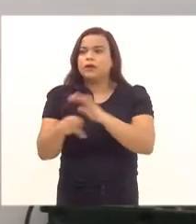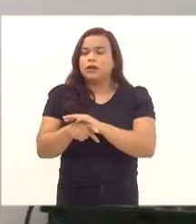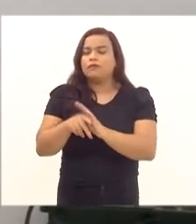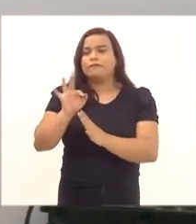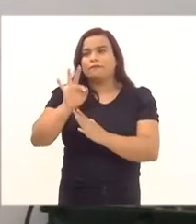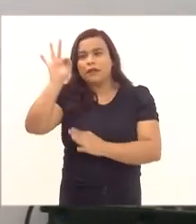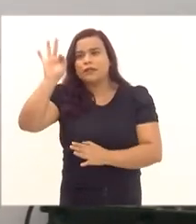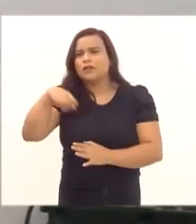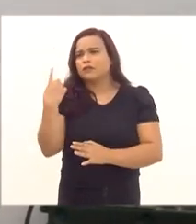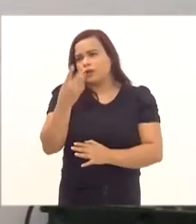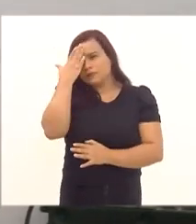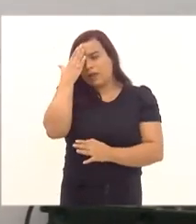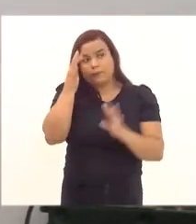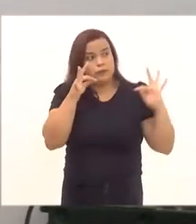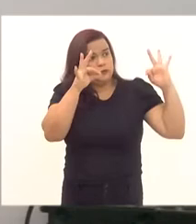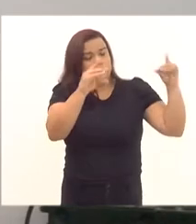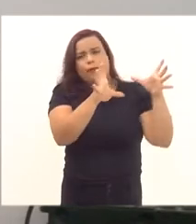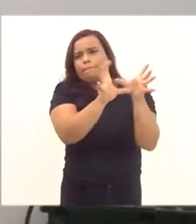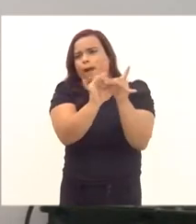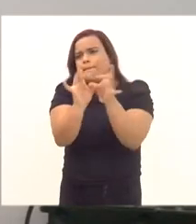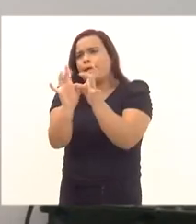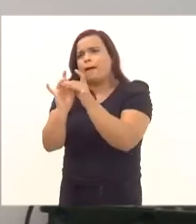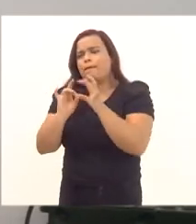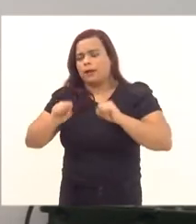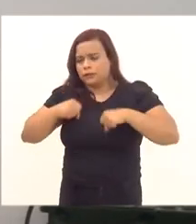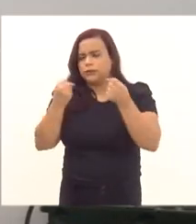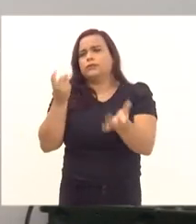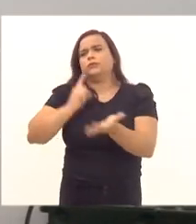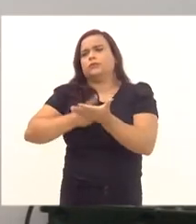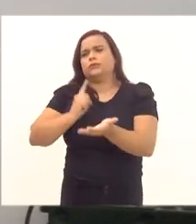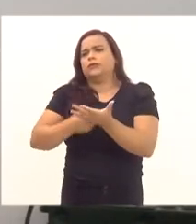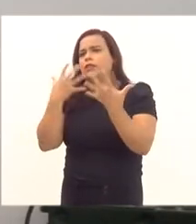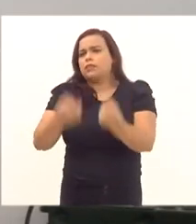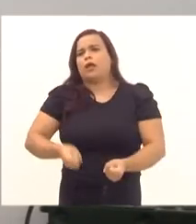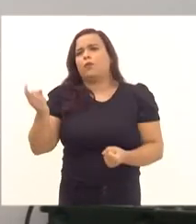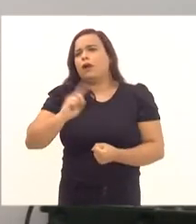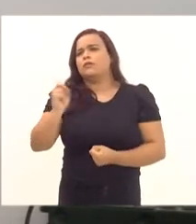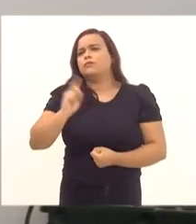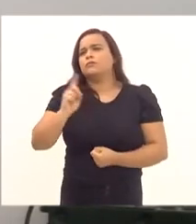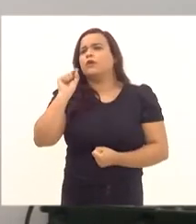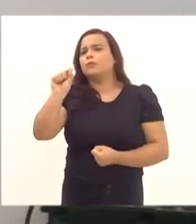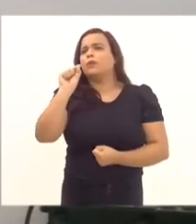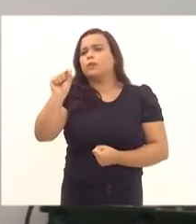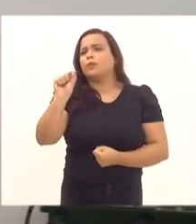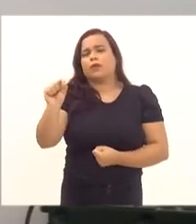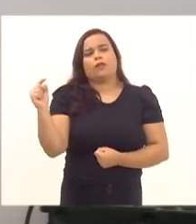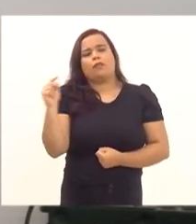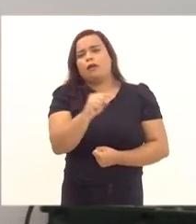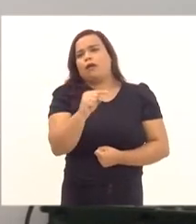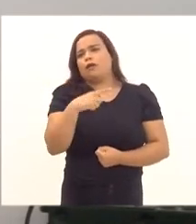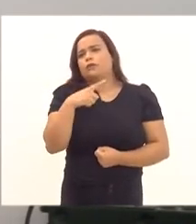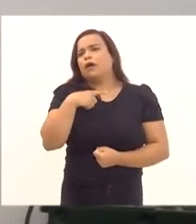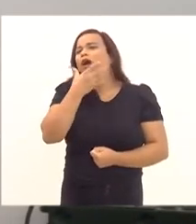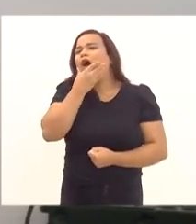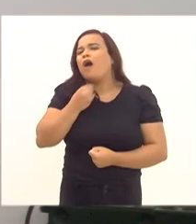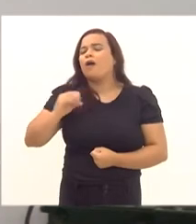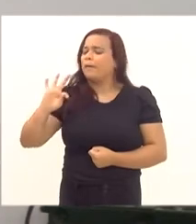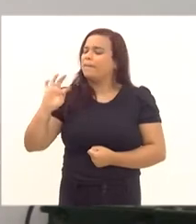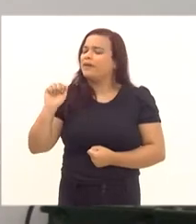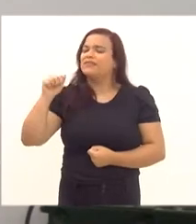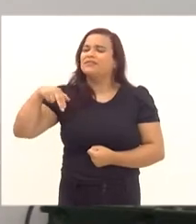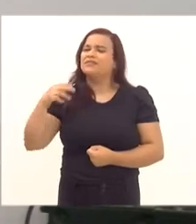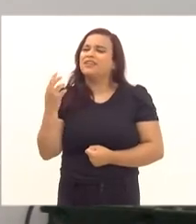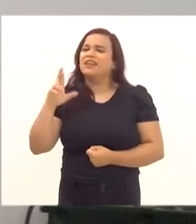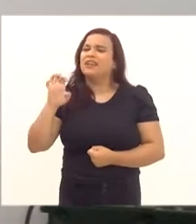todas que se comprometem com isso que não toleram não toleram conforme diz conforme disse Tancredo Neves não